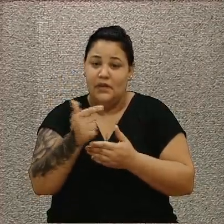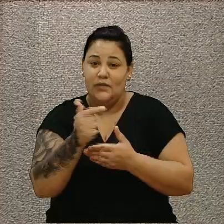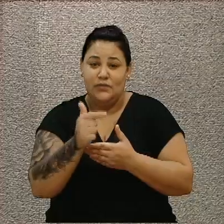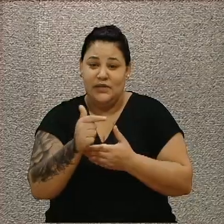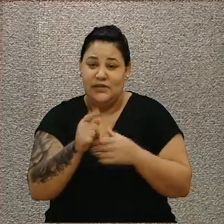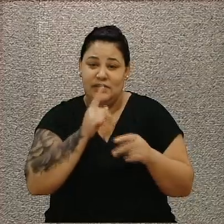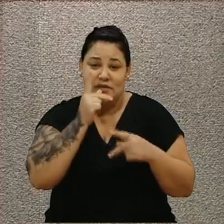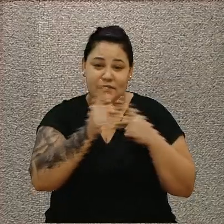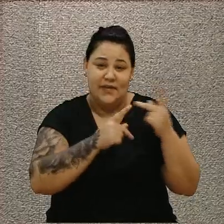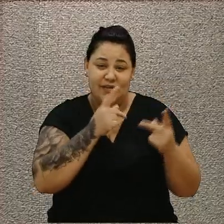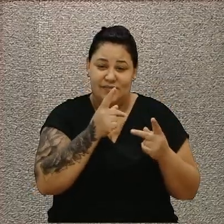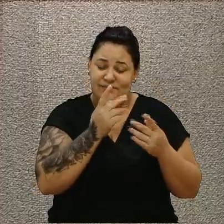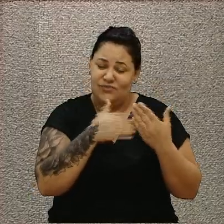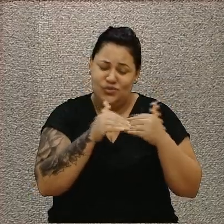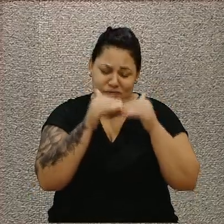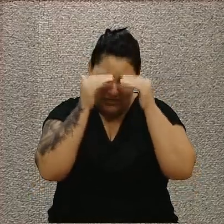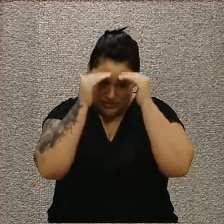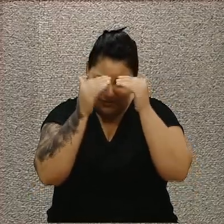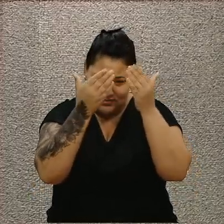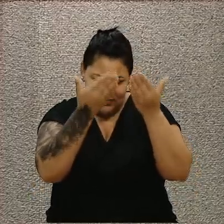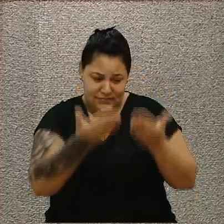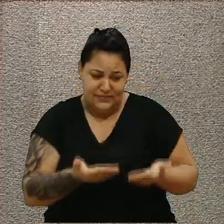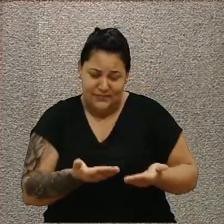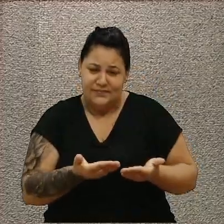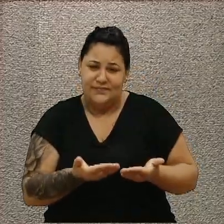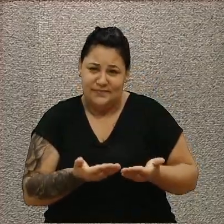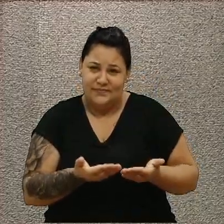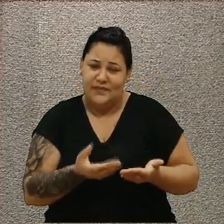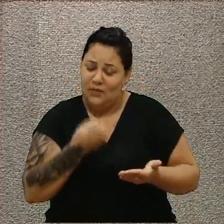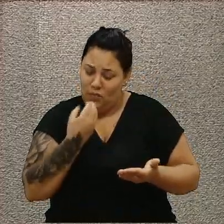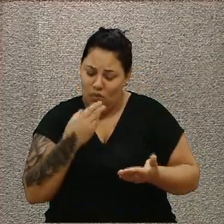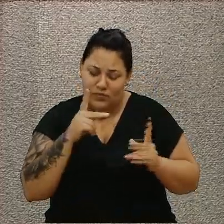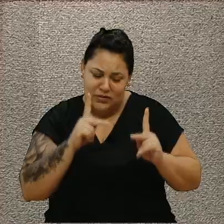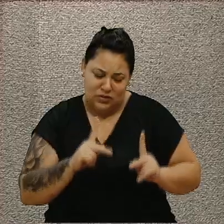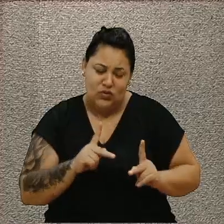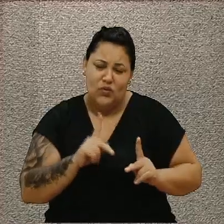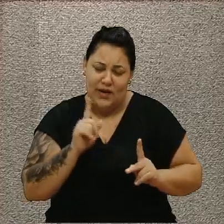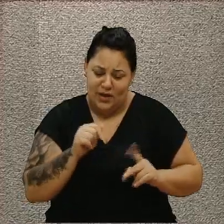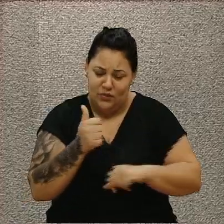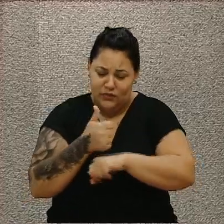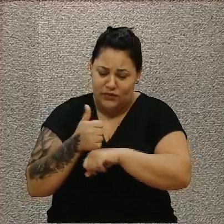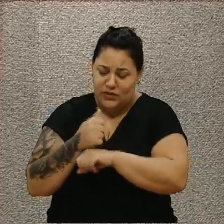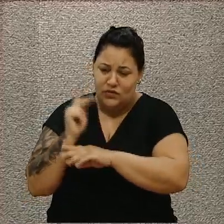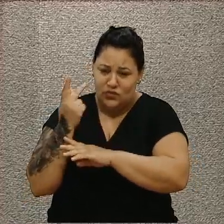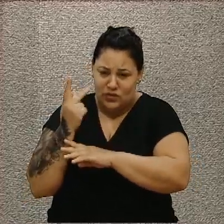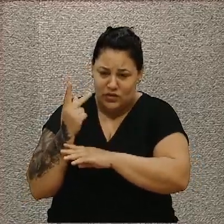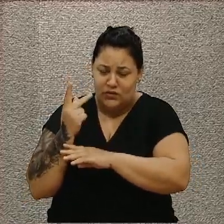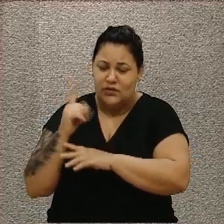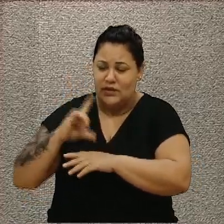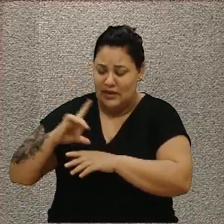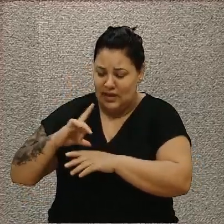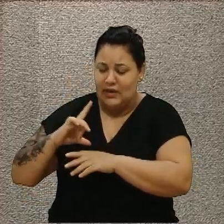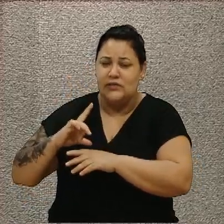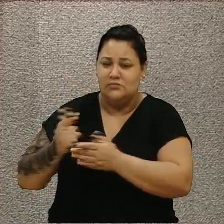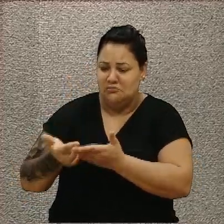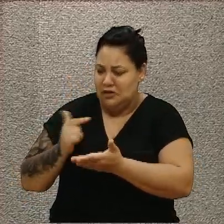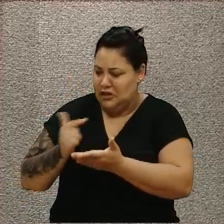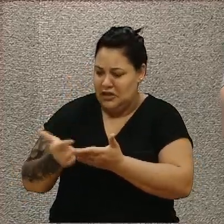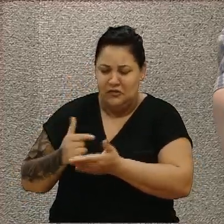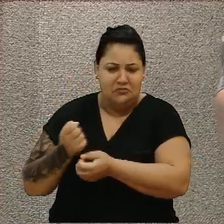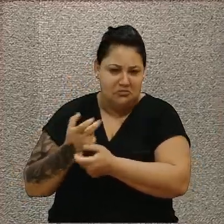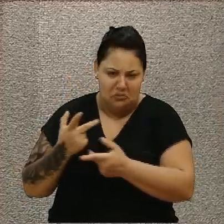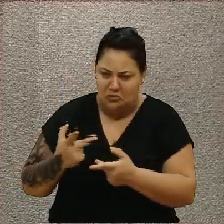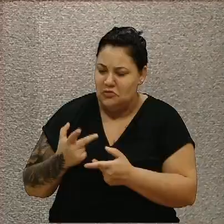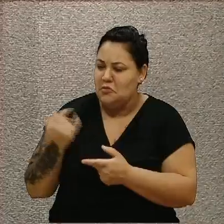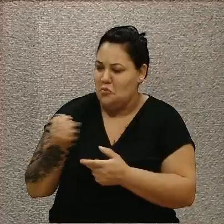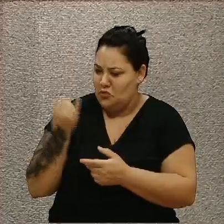argumento. Com todo o respeito que tenho pelo Tissotti, é boa gente, um grande historiador, tem obras produzidas do